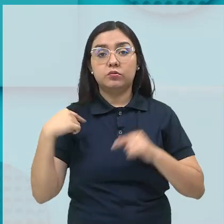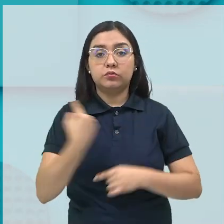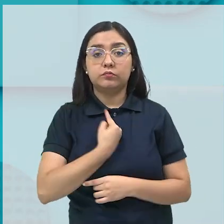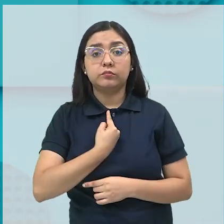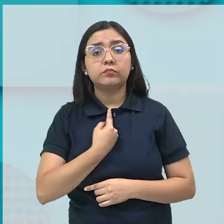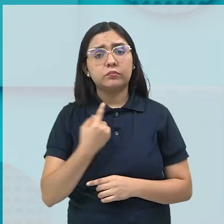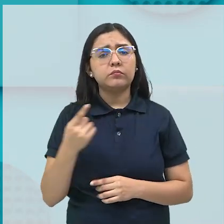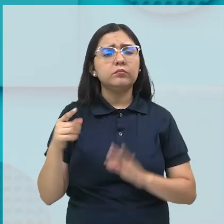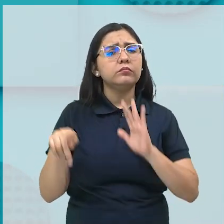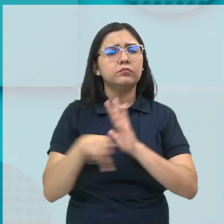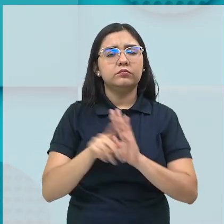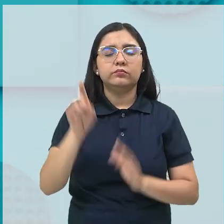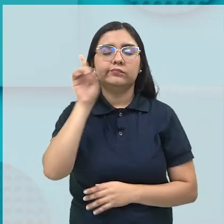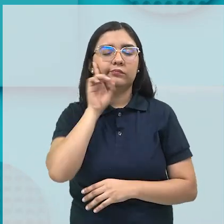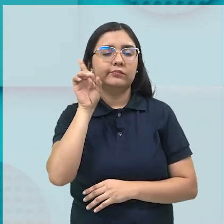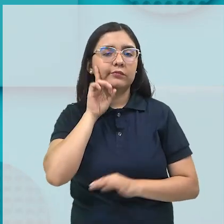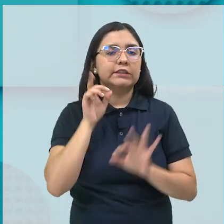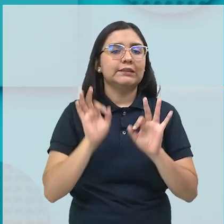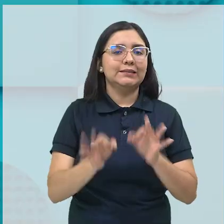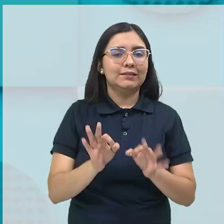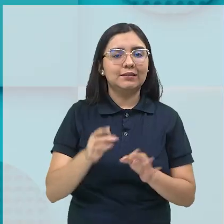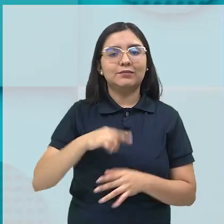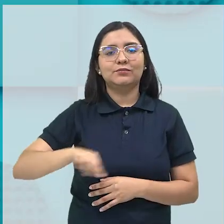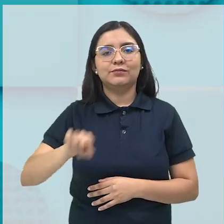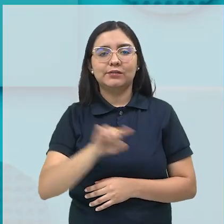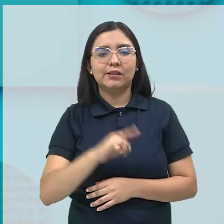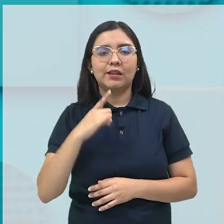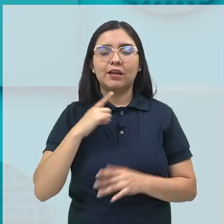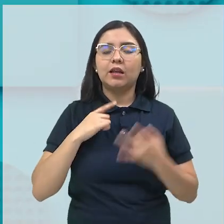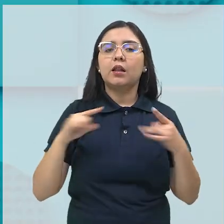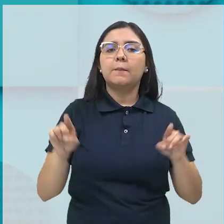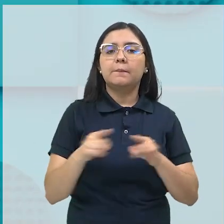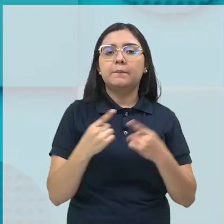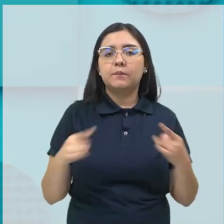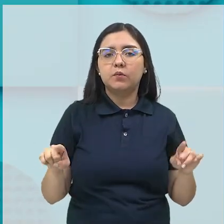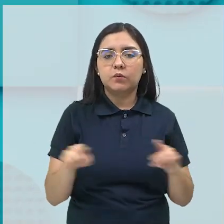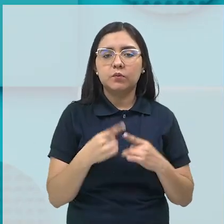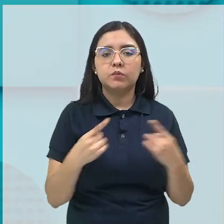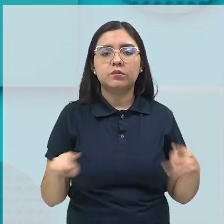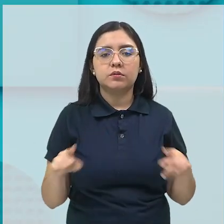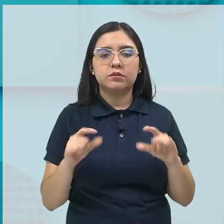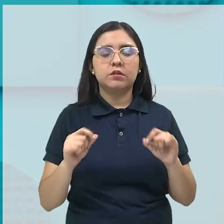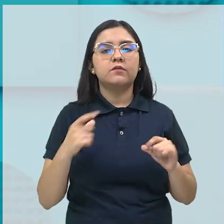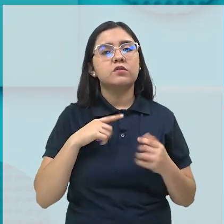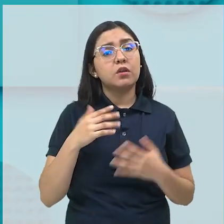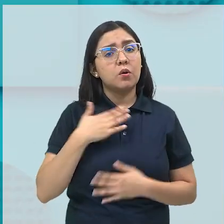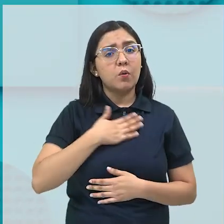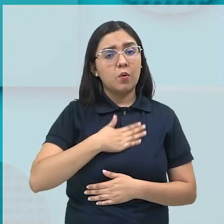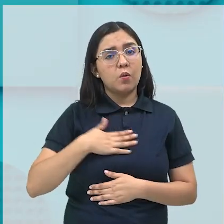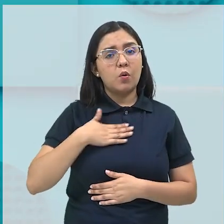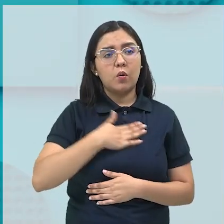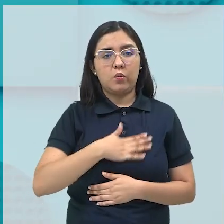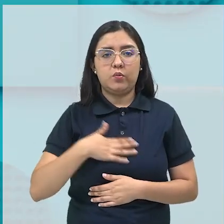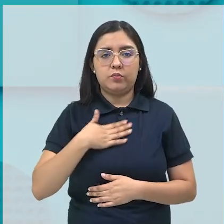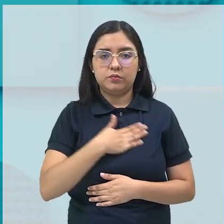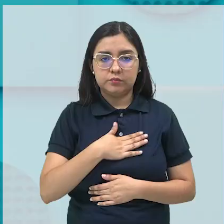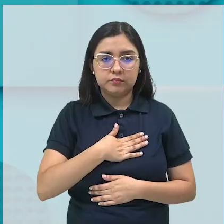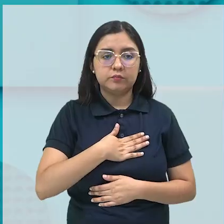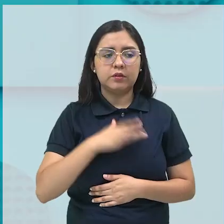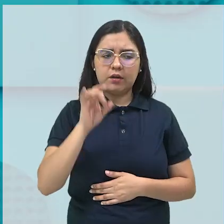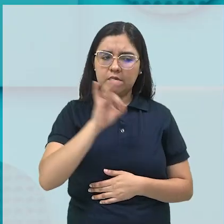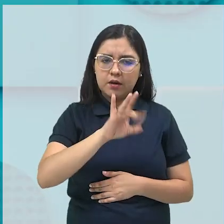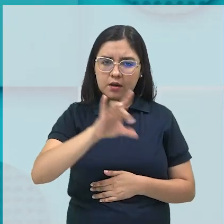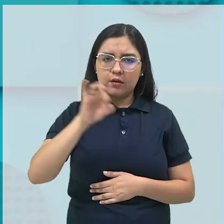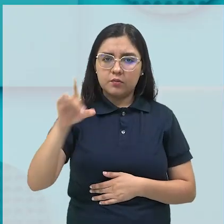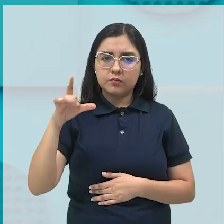está no nosso dia a dia. Eu tenho certeza que você tem aquela música que parece que conversa com você, que está falando de você. Aí